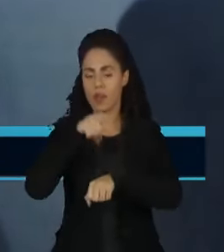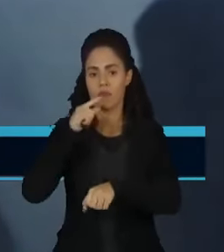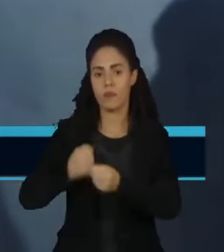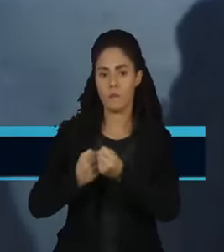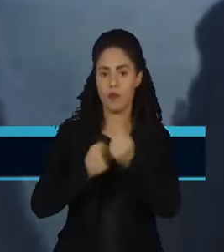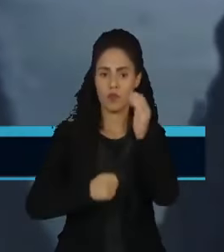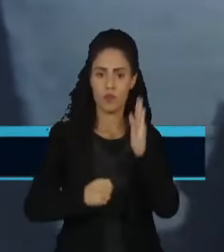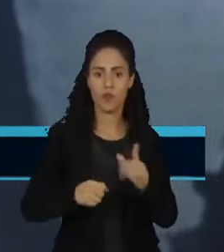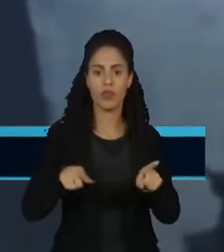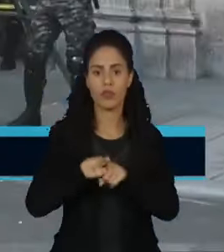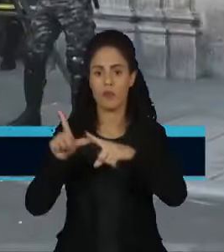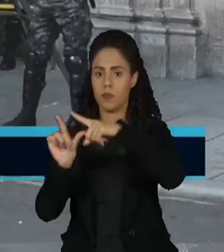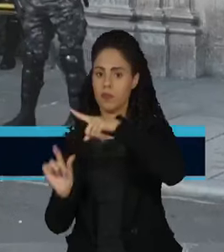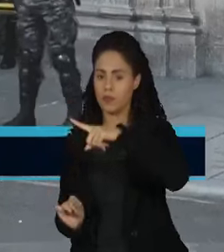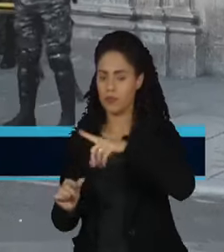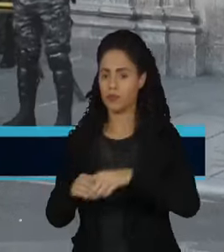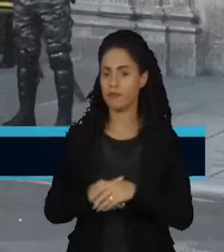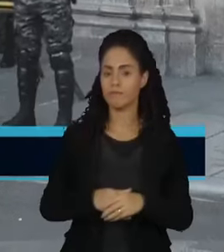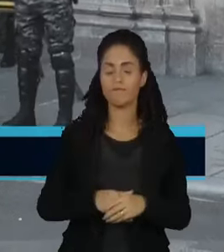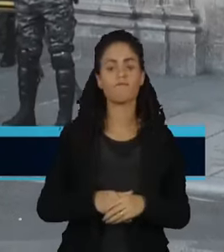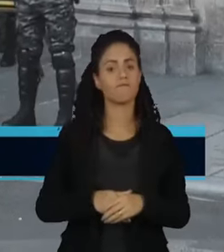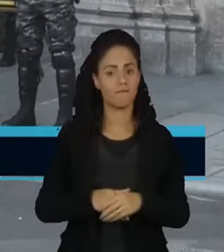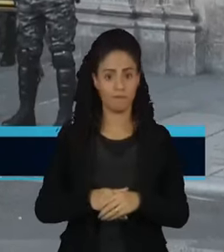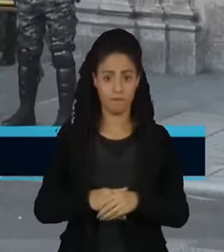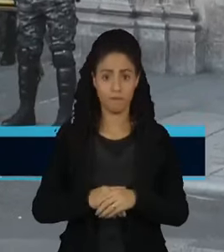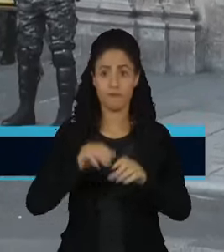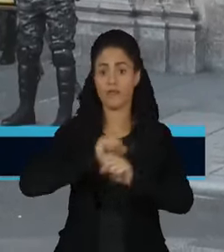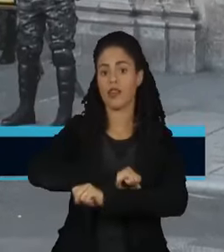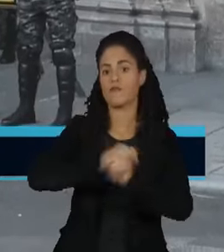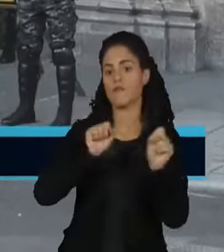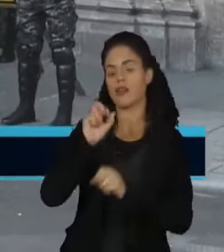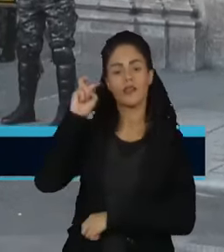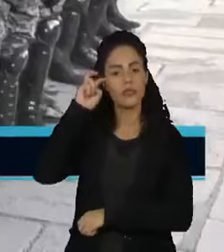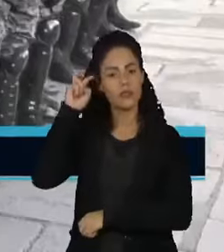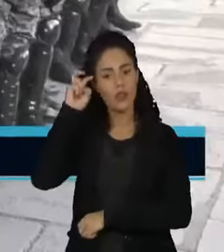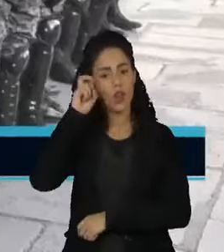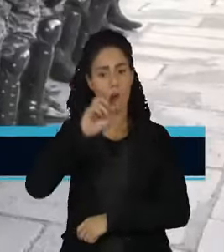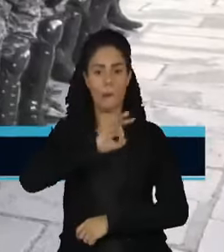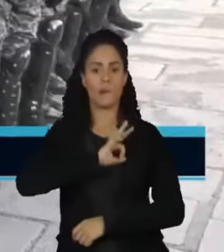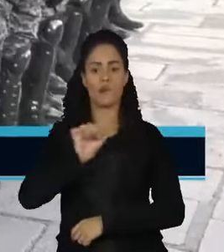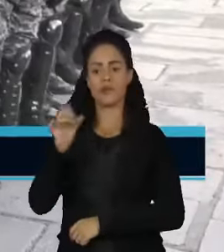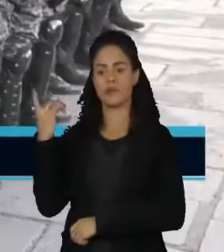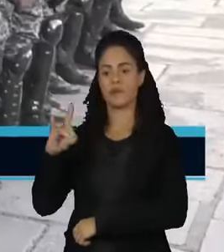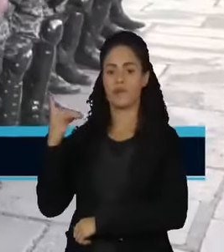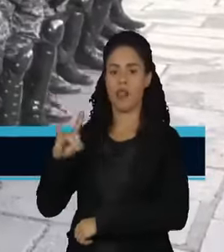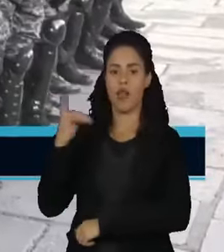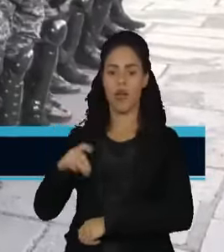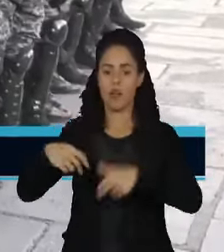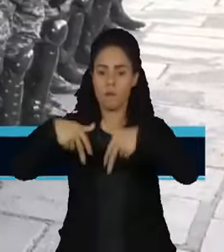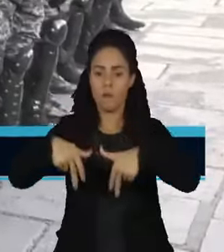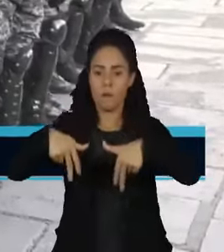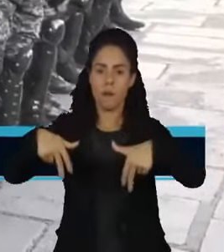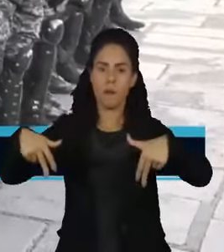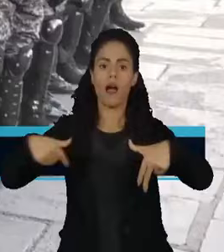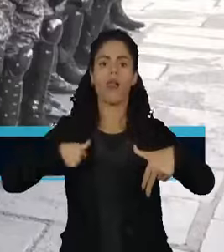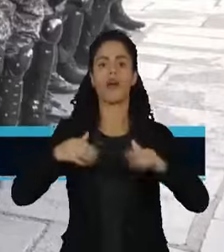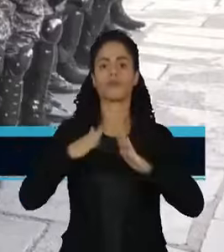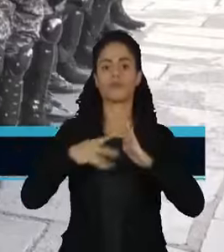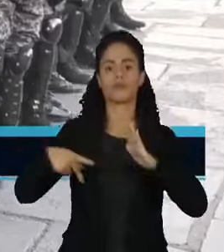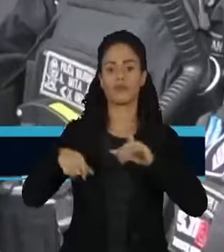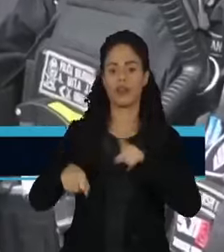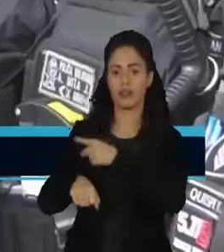do Brasil e do Mercosul. Na manhã desta quinta-feira, a polícia boliviana vigiava a entrada do Palácio do Governo no centro